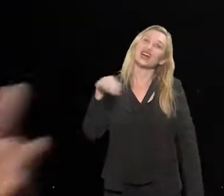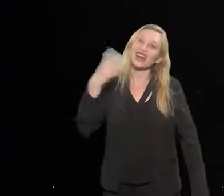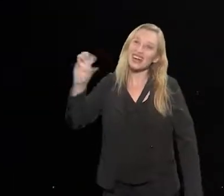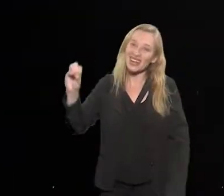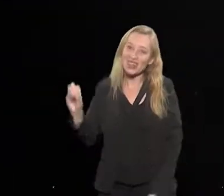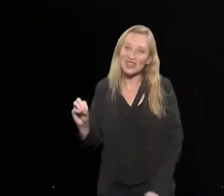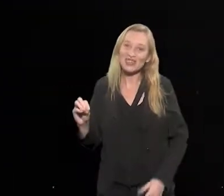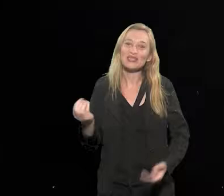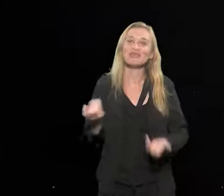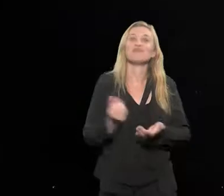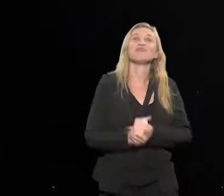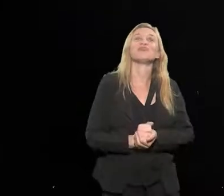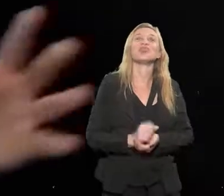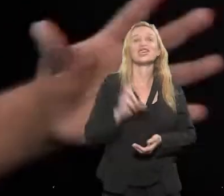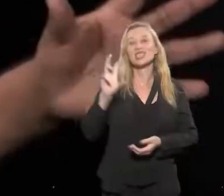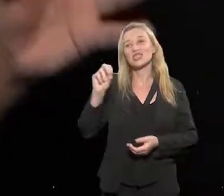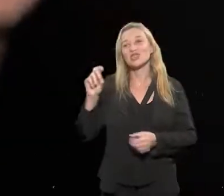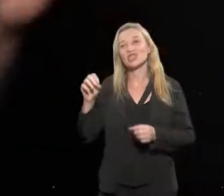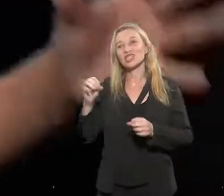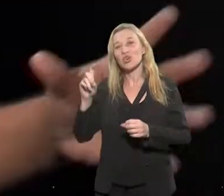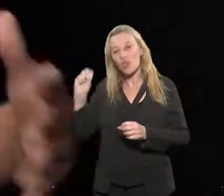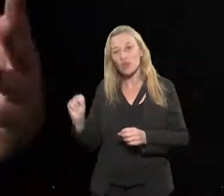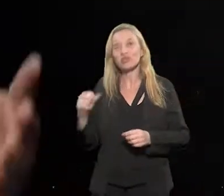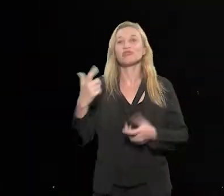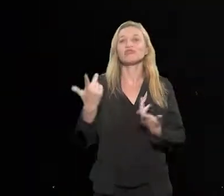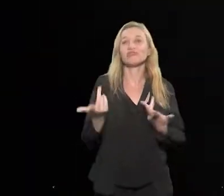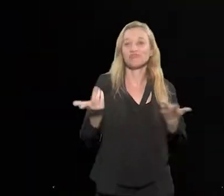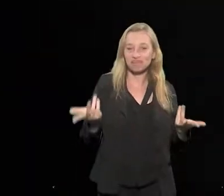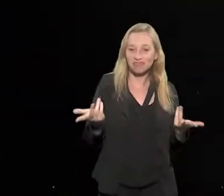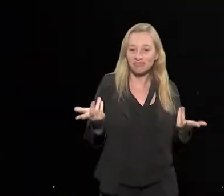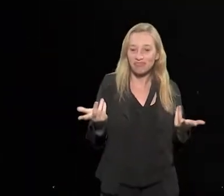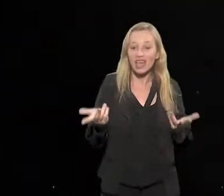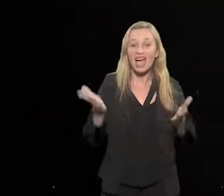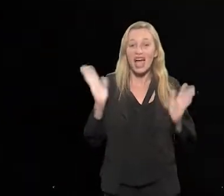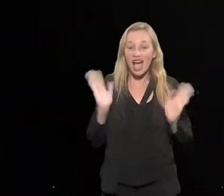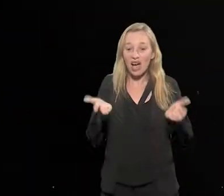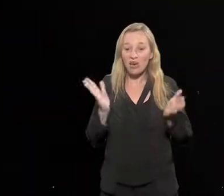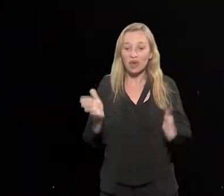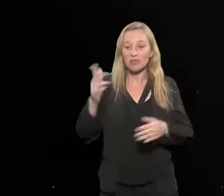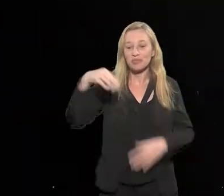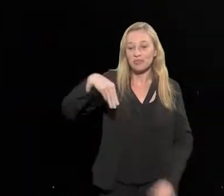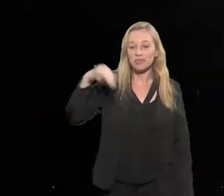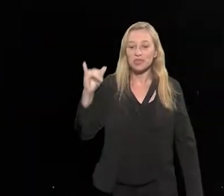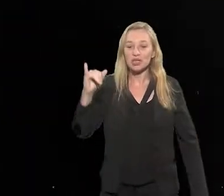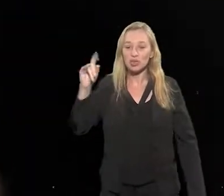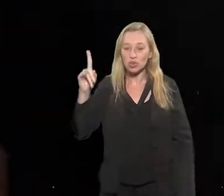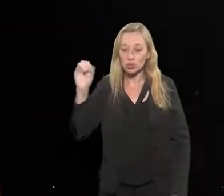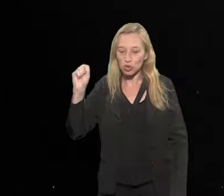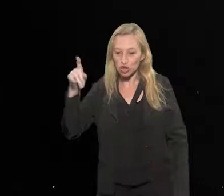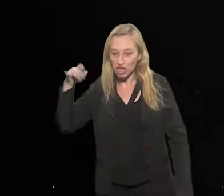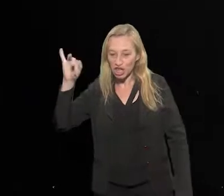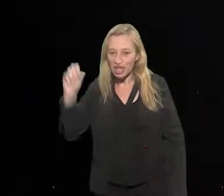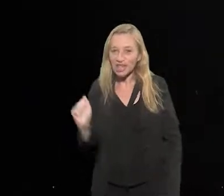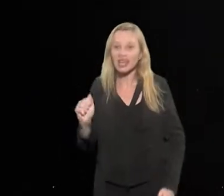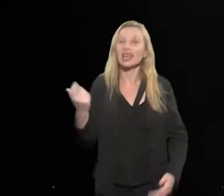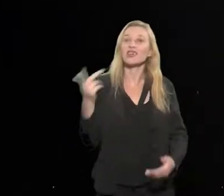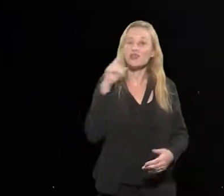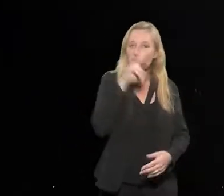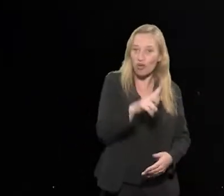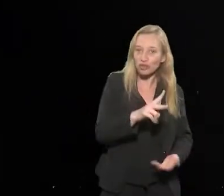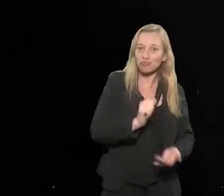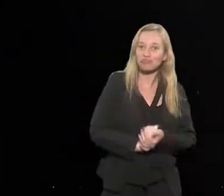Cashbox, Rexaldi, Estúdio 58, e a gente ficava ali naquela coisa. Agora, a misoginia era muito